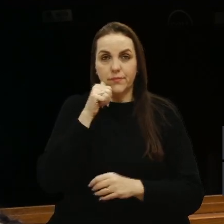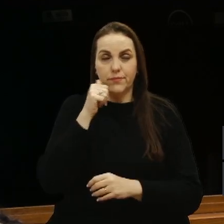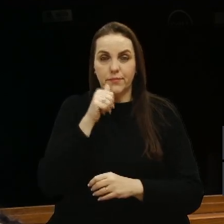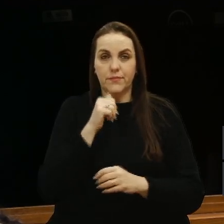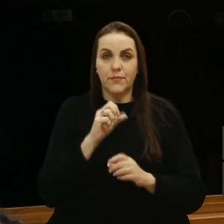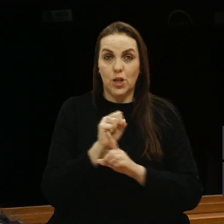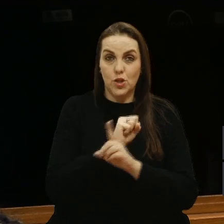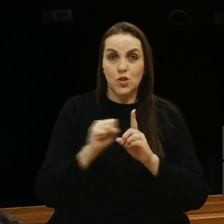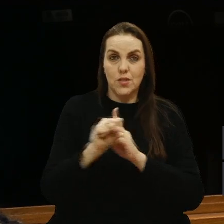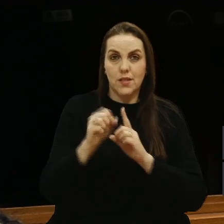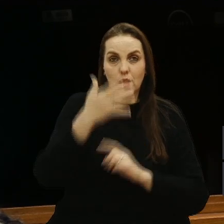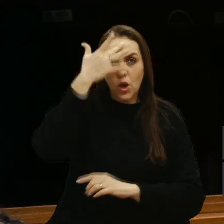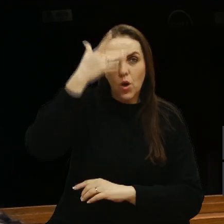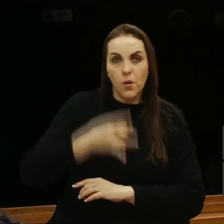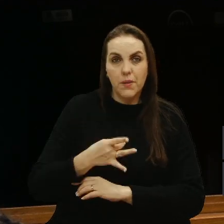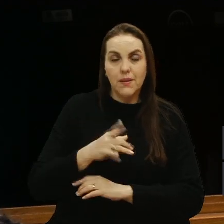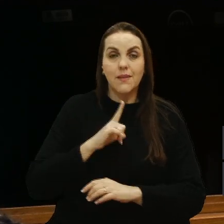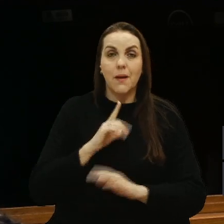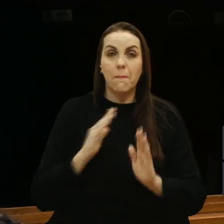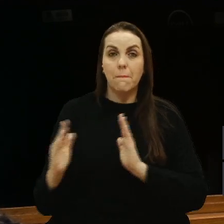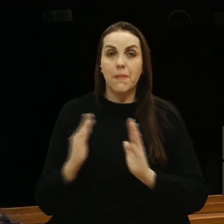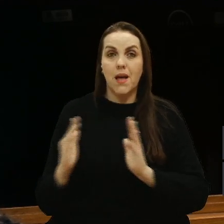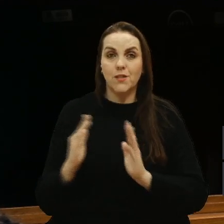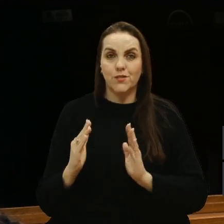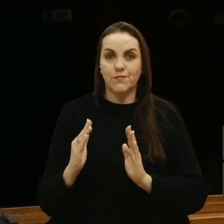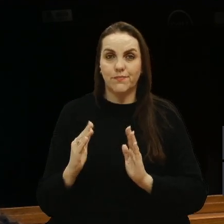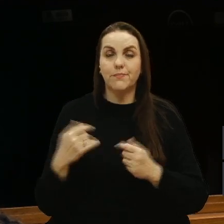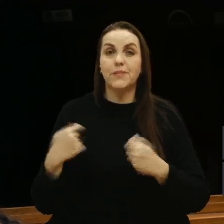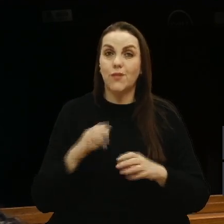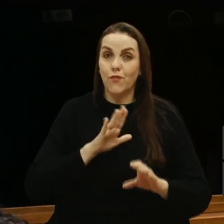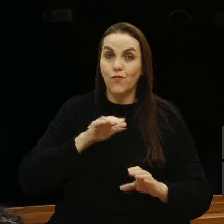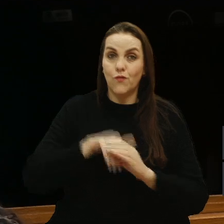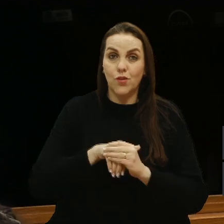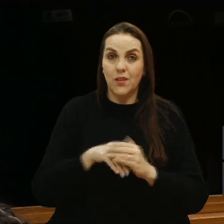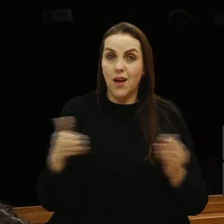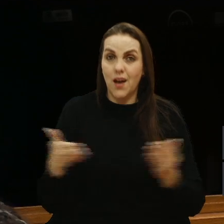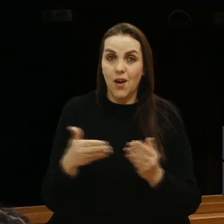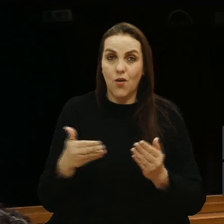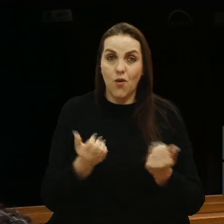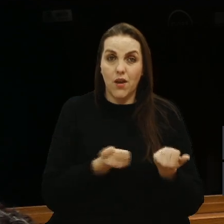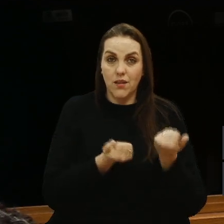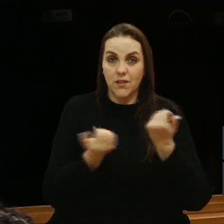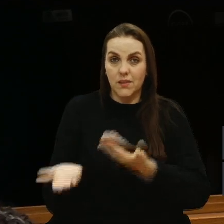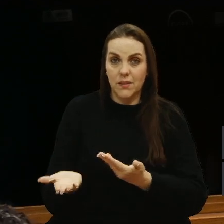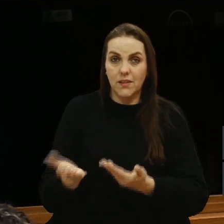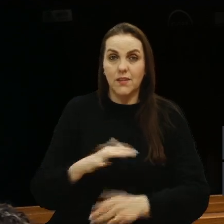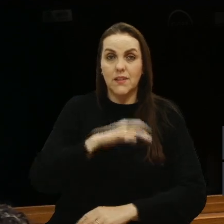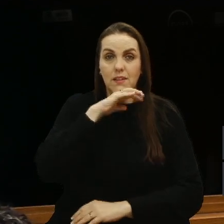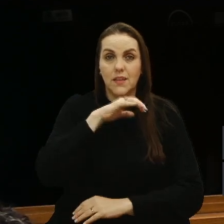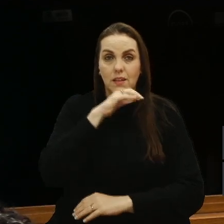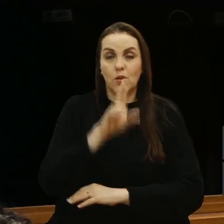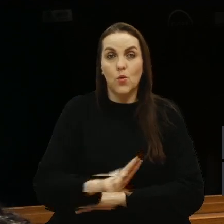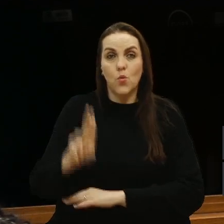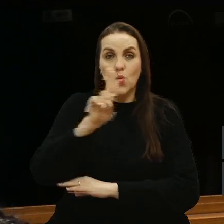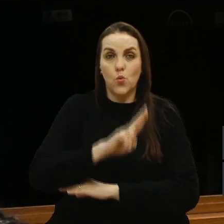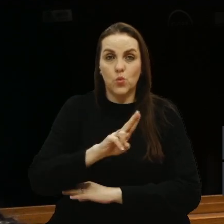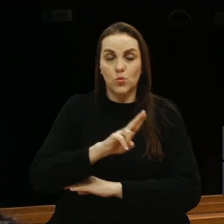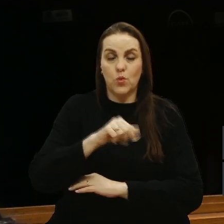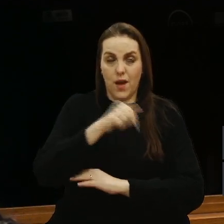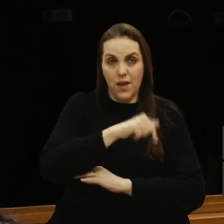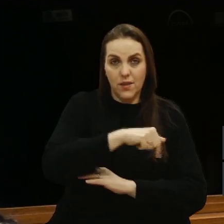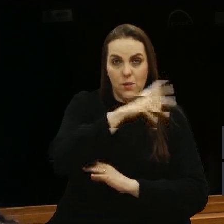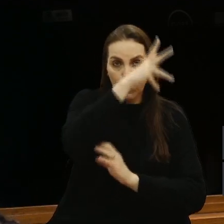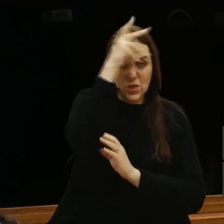prazo. Então, se nós não votássemos, agora a cessão desse terreno, a cessão do uso do município para o